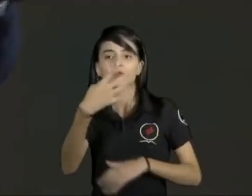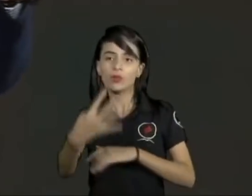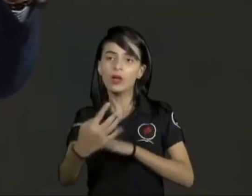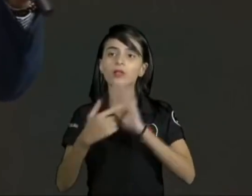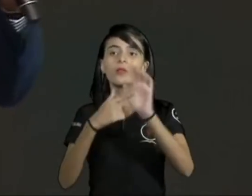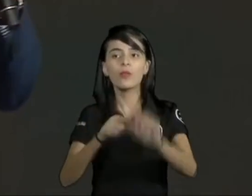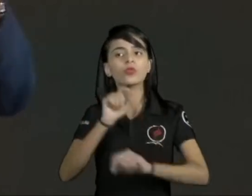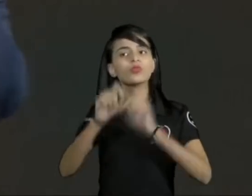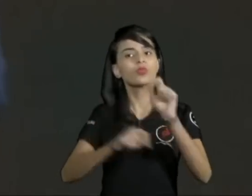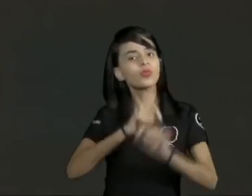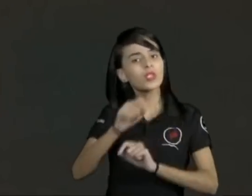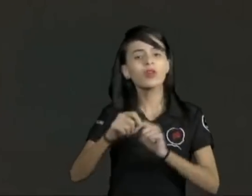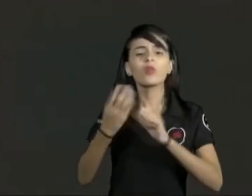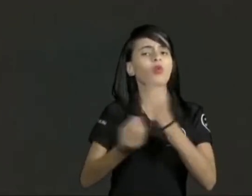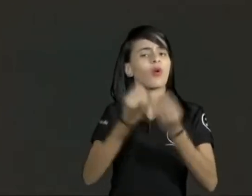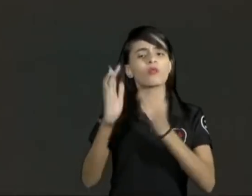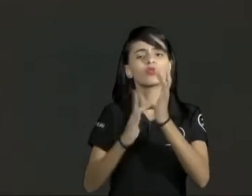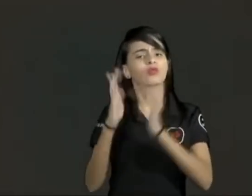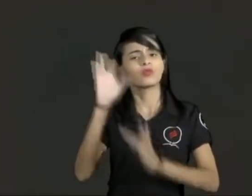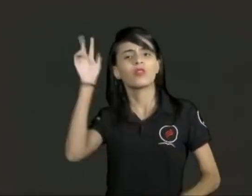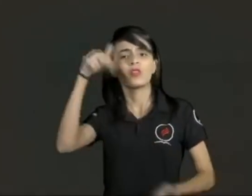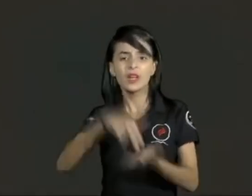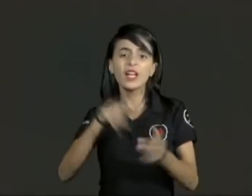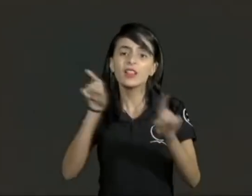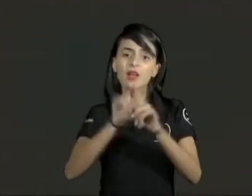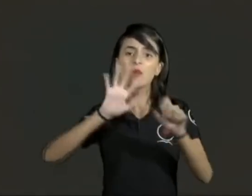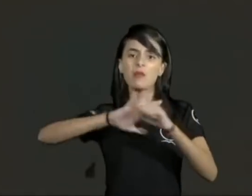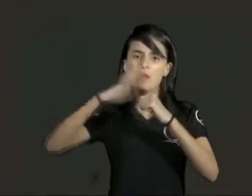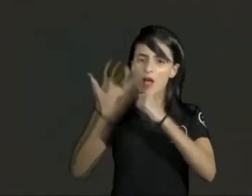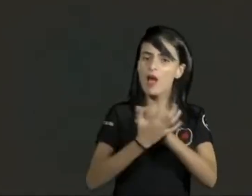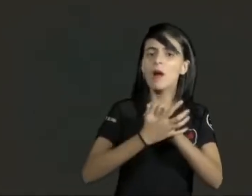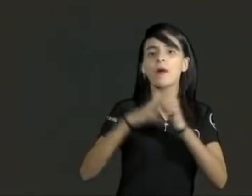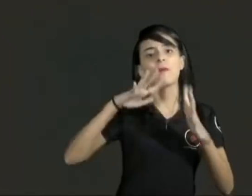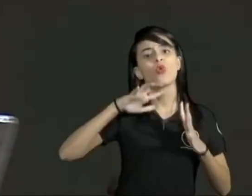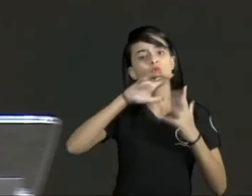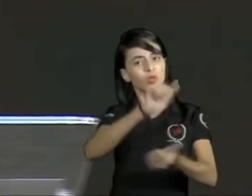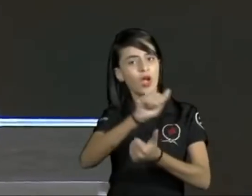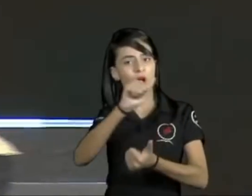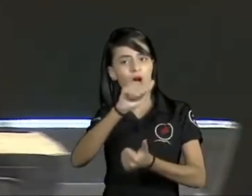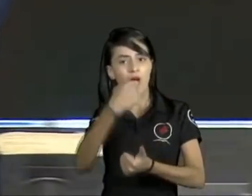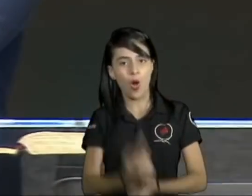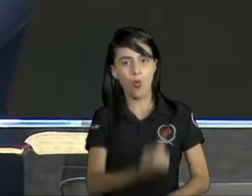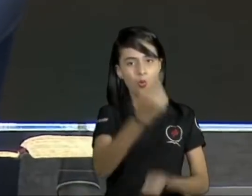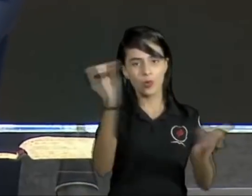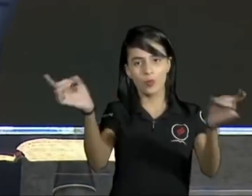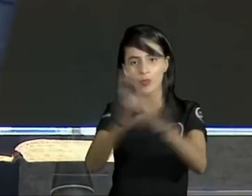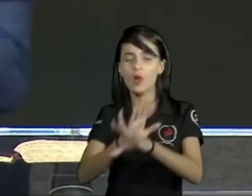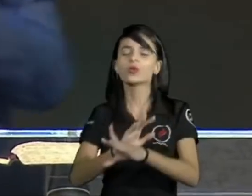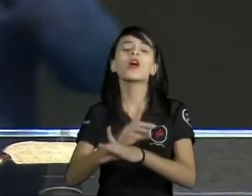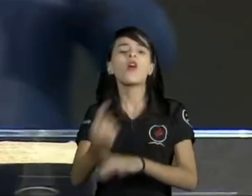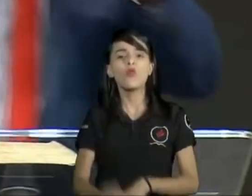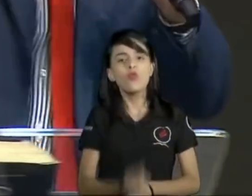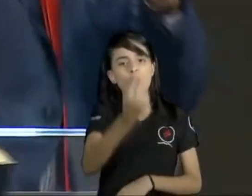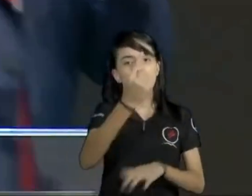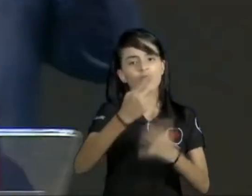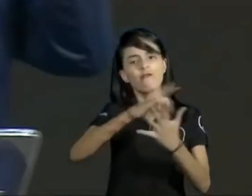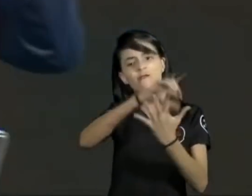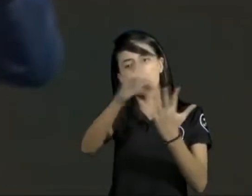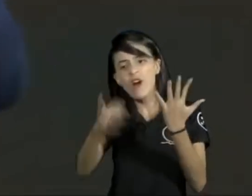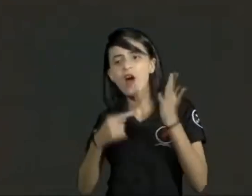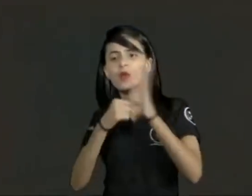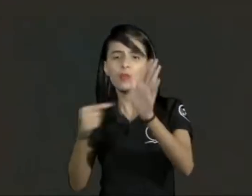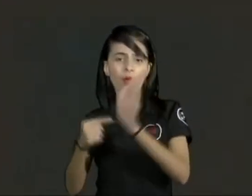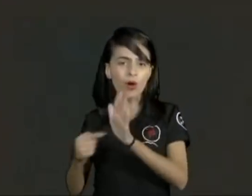deles o que tá acontecendo essa pandemia Mundial é um sinal não é o único e não é o total mas é um sinal de que